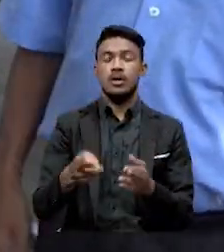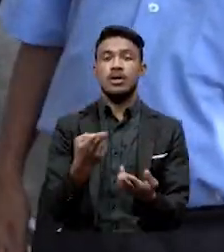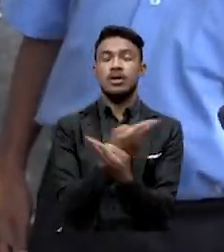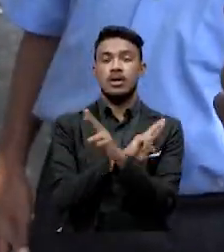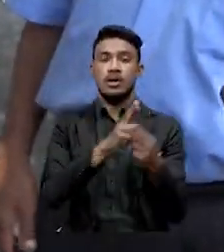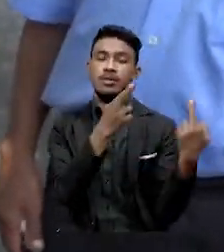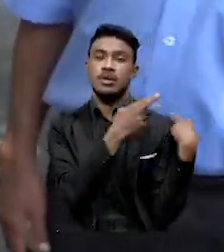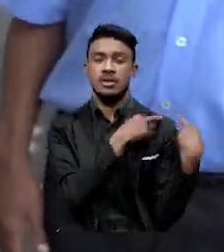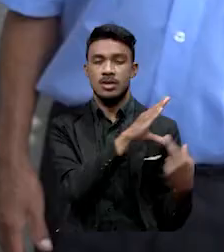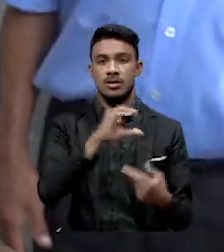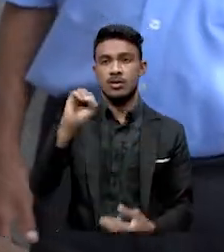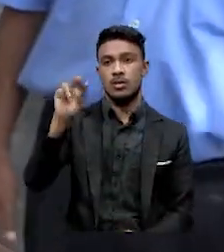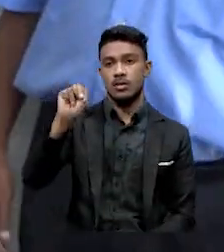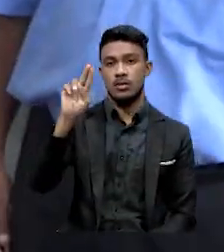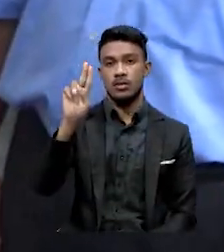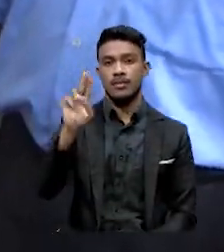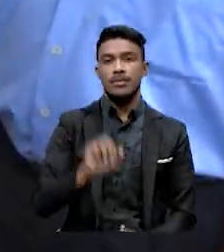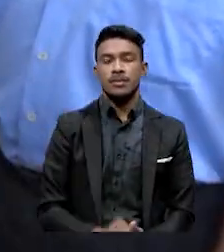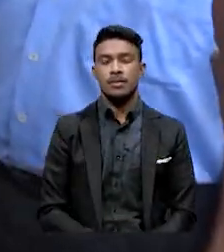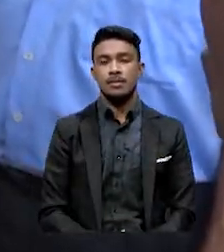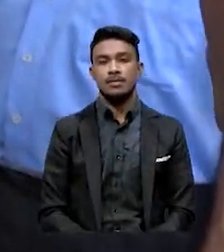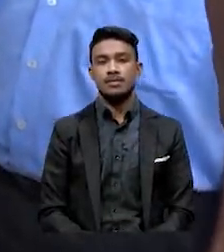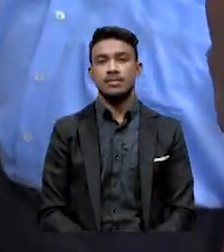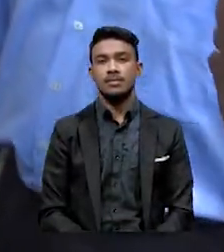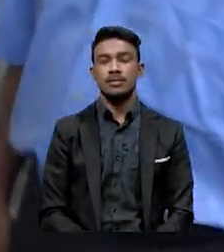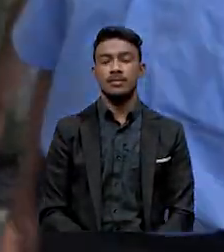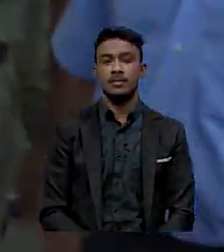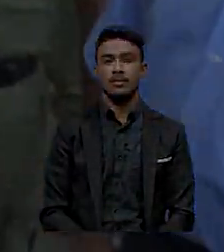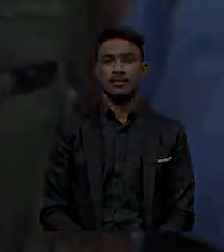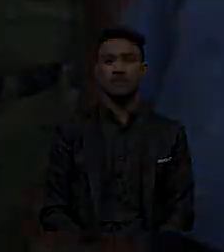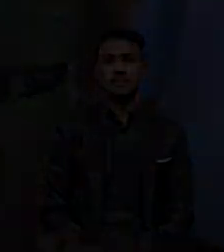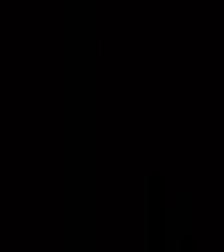secretário-geral ONU. Jimmy Fernandes, Juvial da Costa, Ziemen.